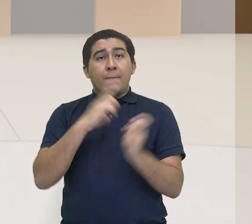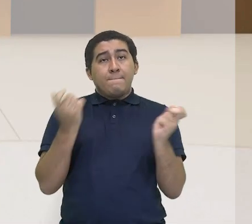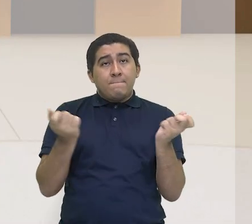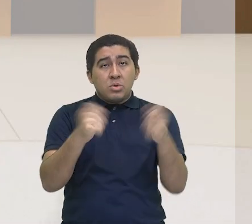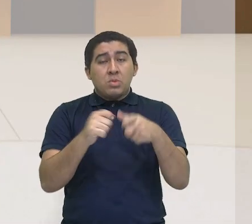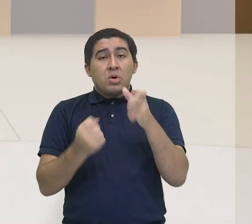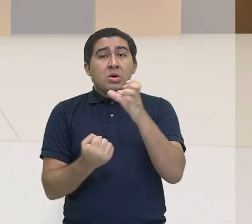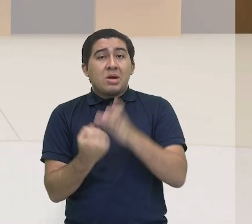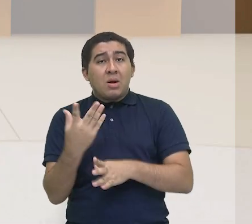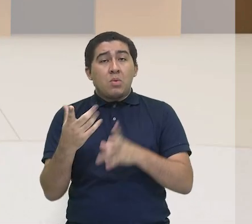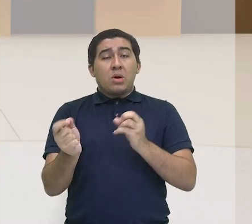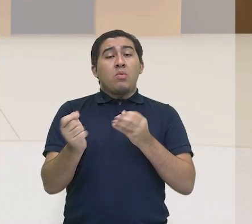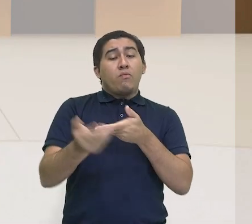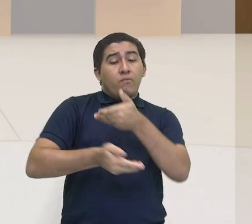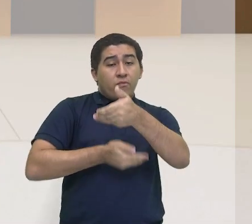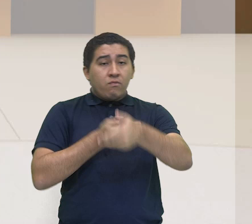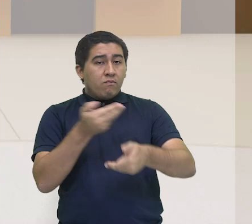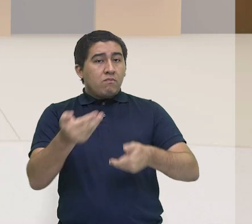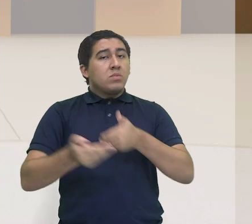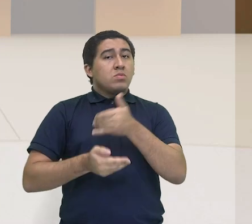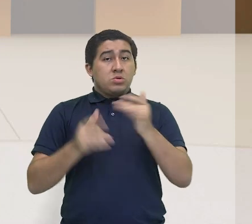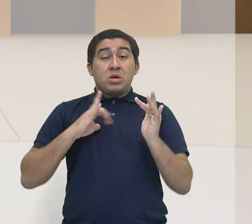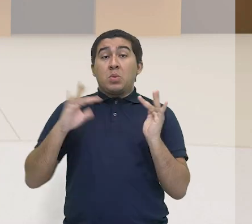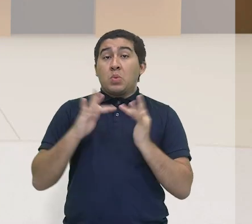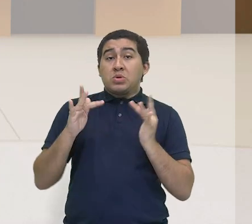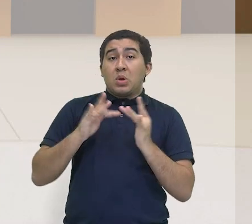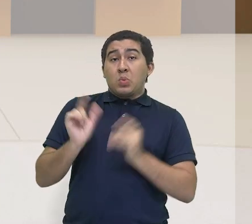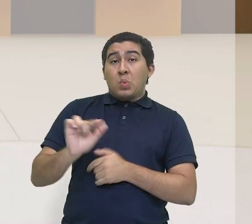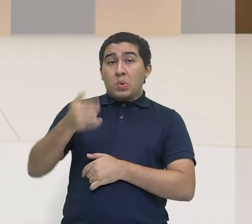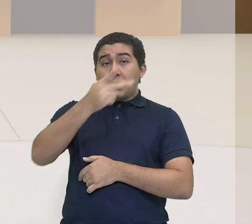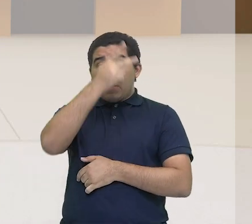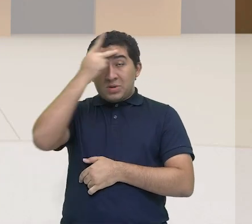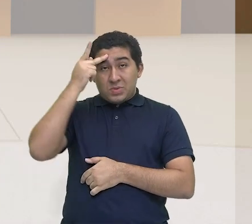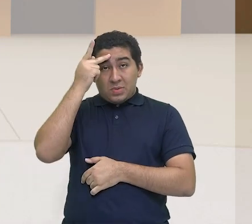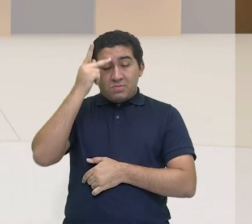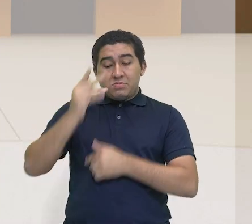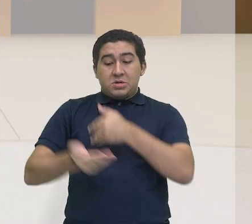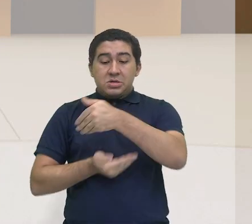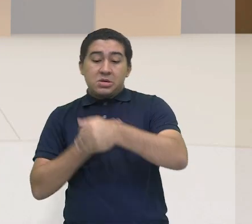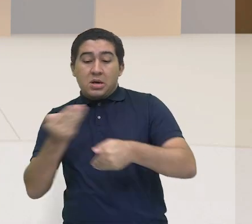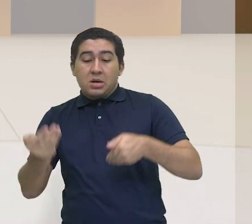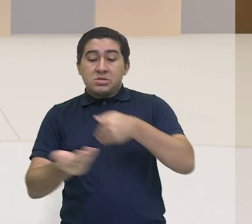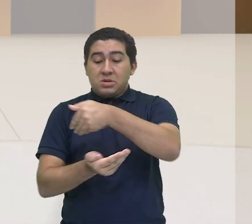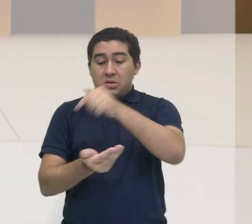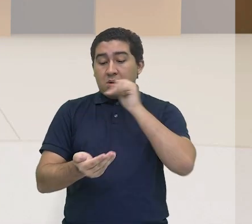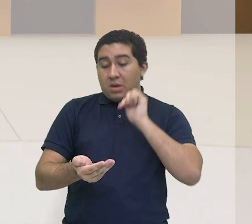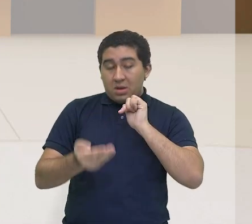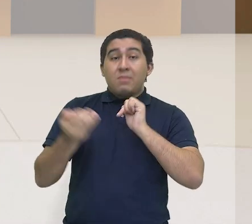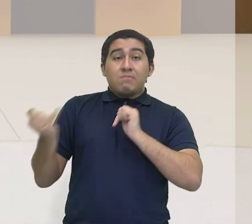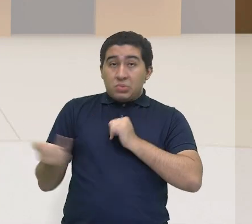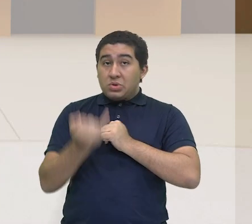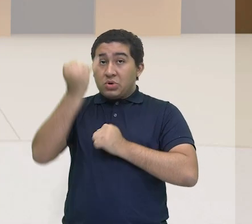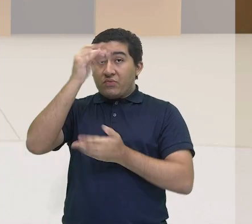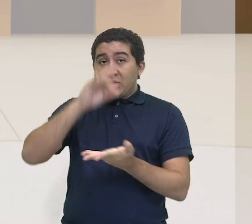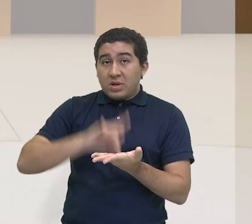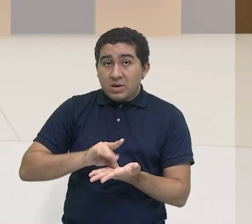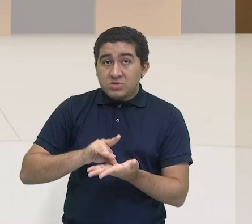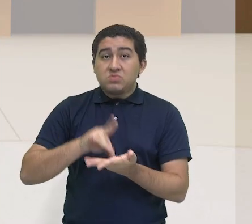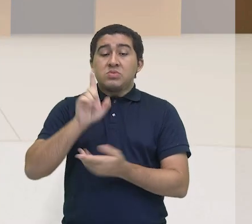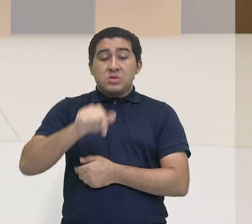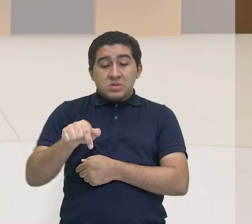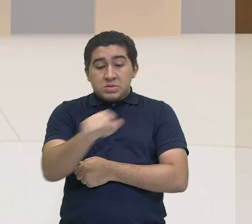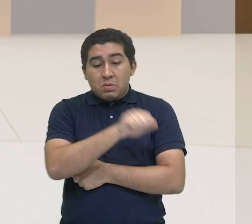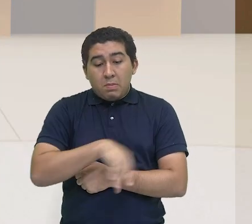de criar um vínculo, ter a interação com o outro. E essa interação, como já falamos, é muito importante nesse